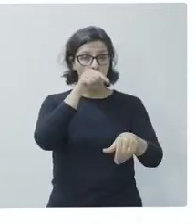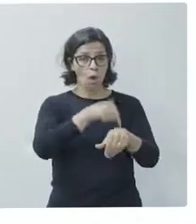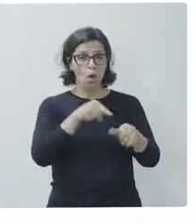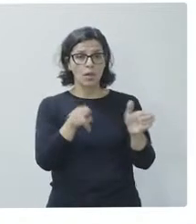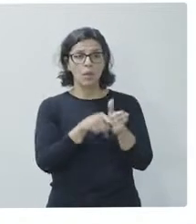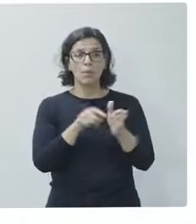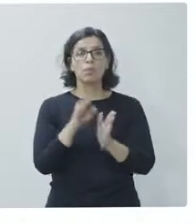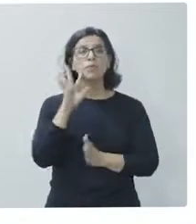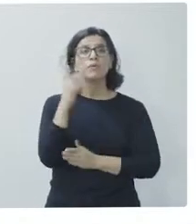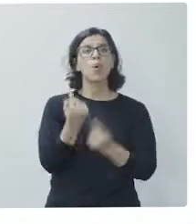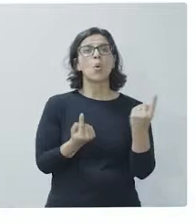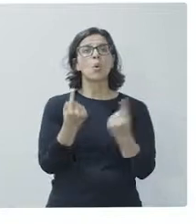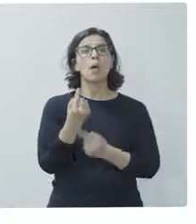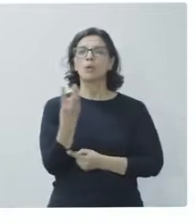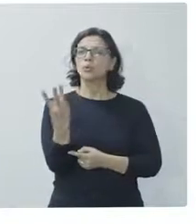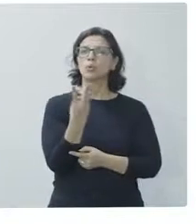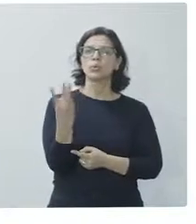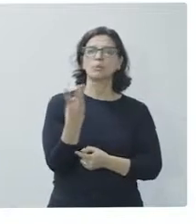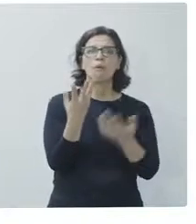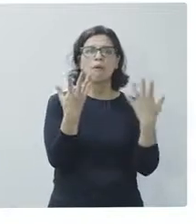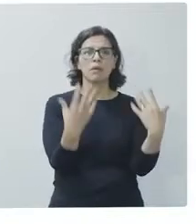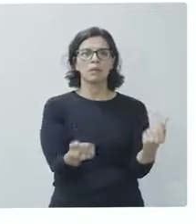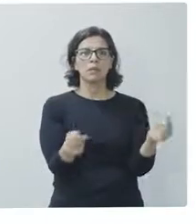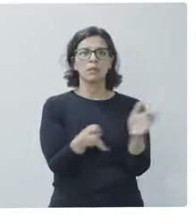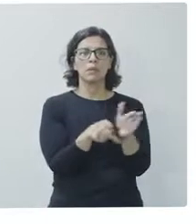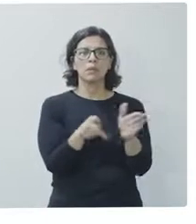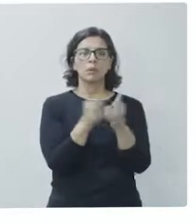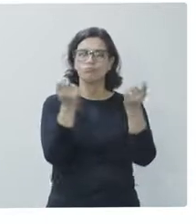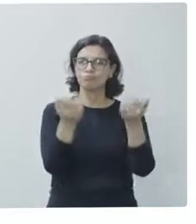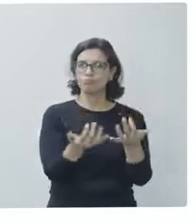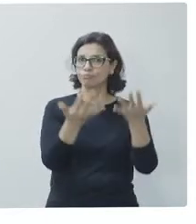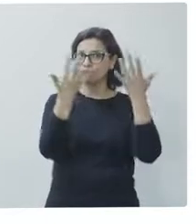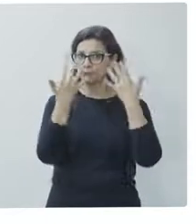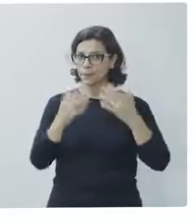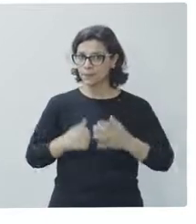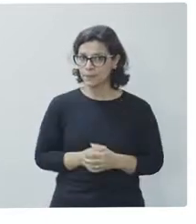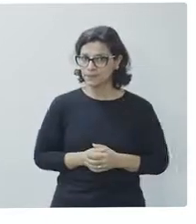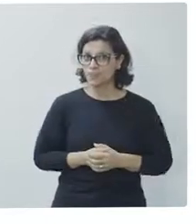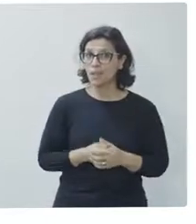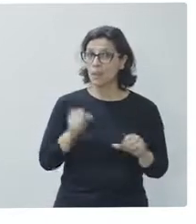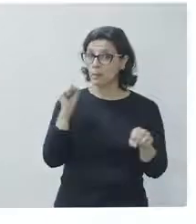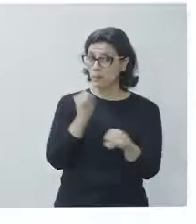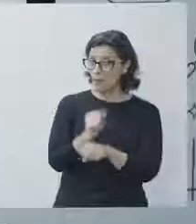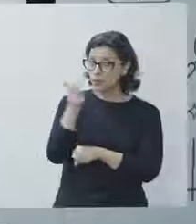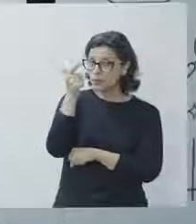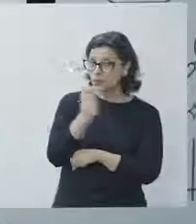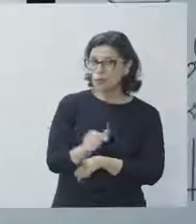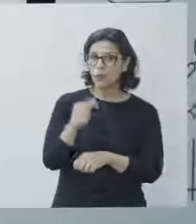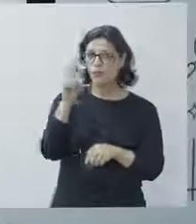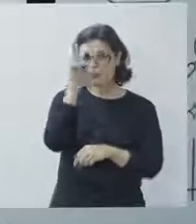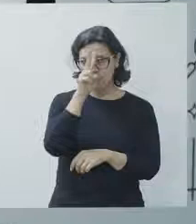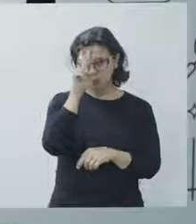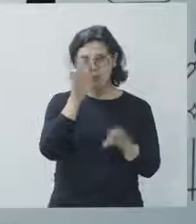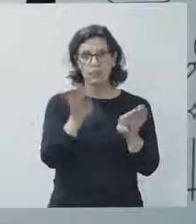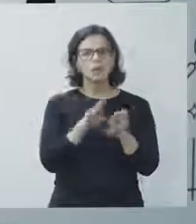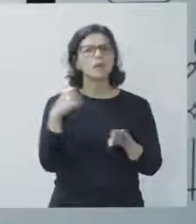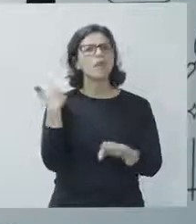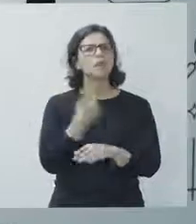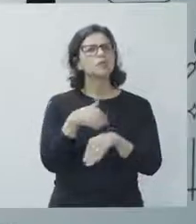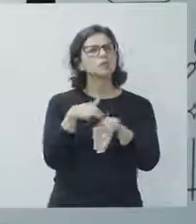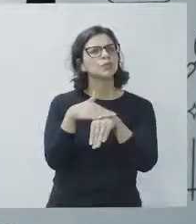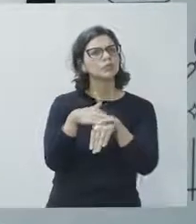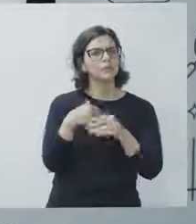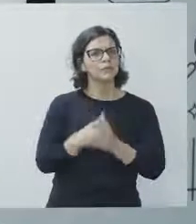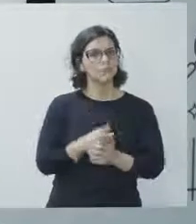de decidir qual deles iria se banhar. Então, paro novamente a nossa história para a gente